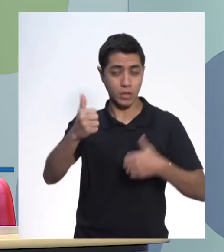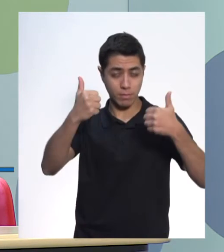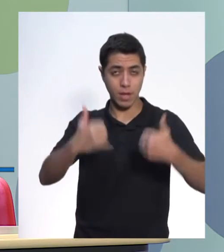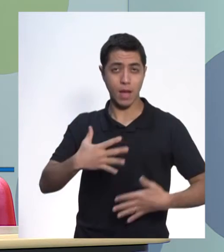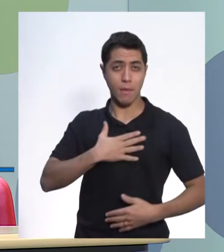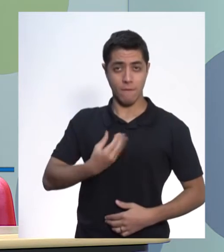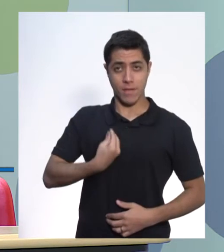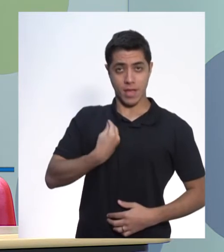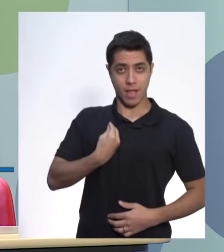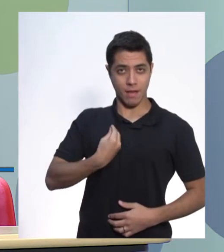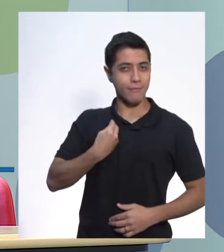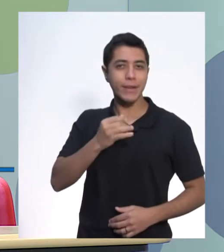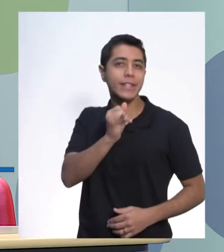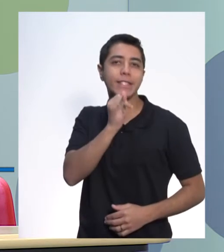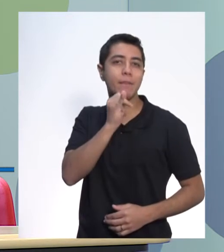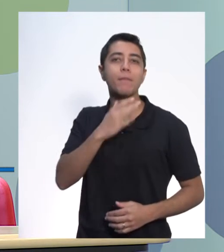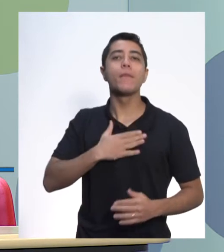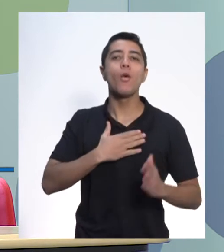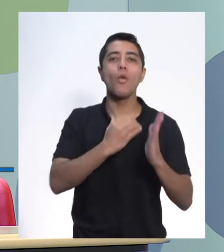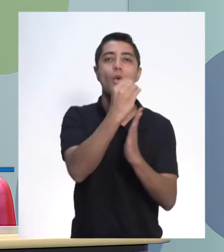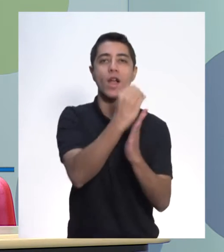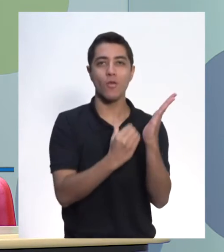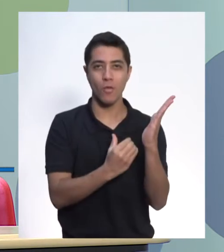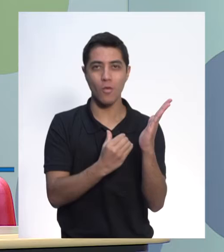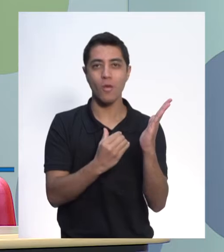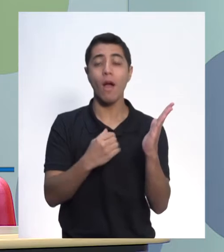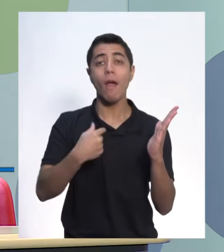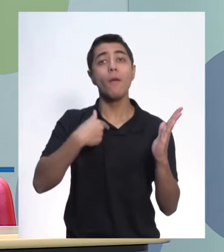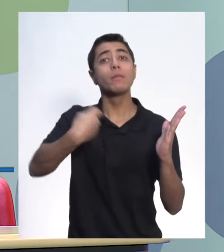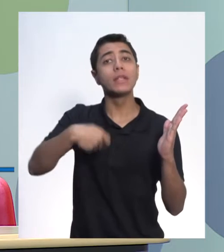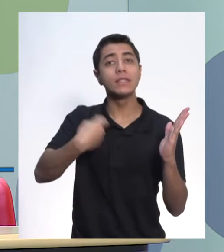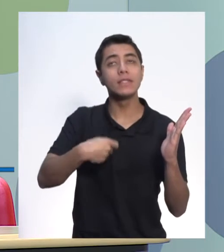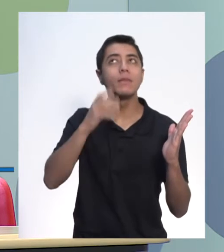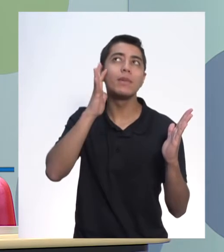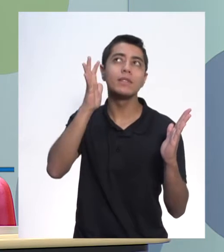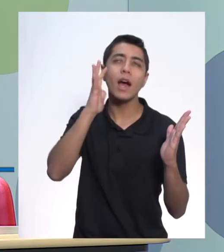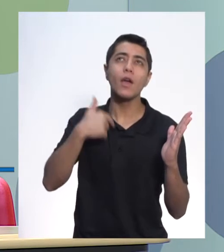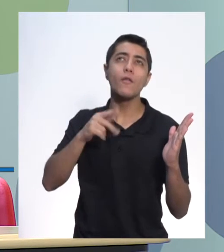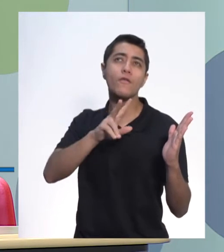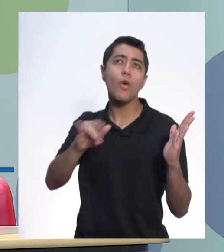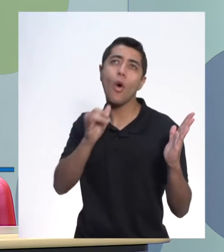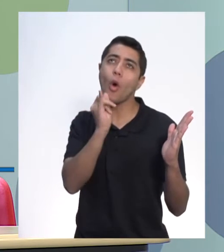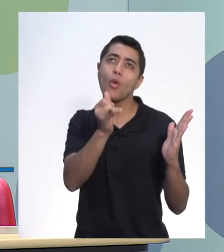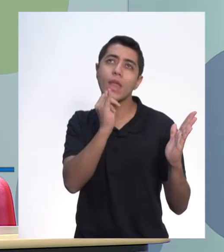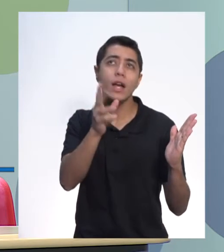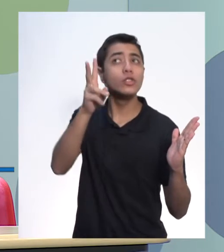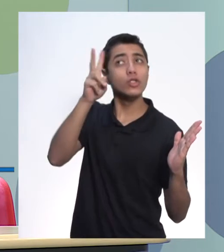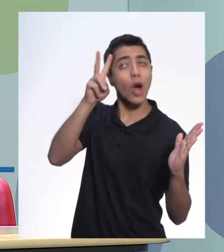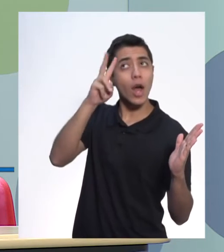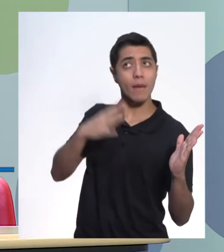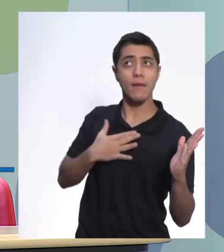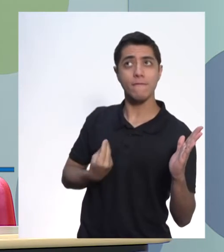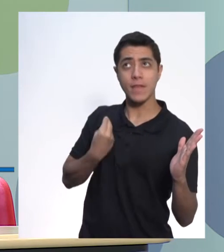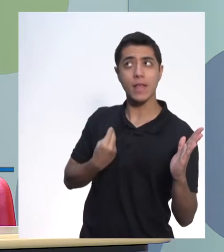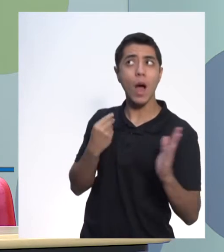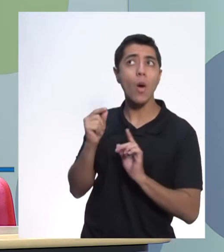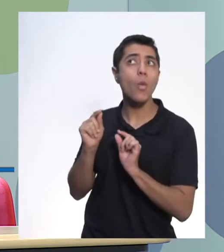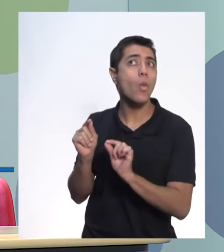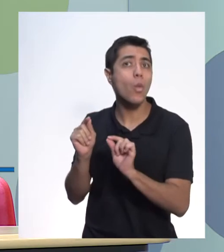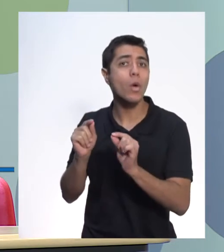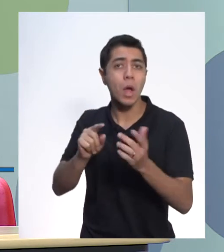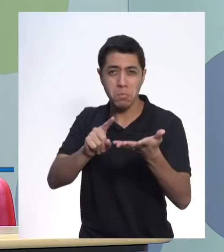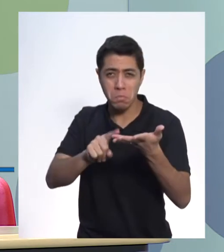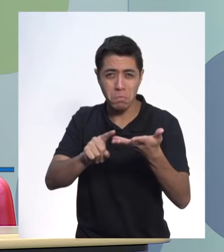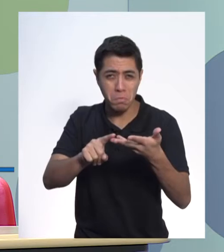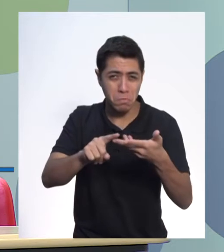vida, vou produzir um currículo, eu tenho que selecionar qual história eu vou contar da minha vida. Eu vou contar só os aspectos tristes, né? Pensando naquilo